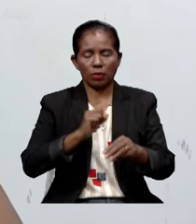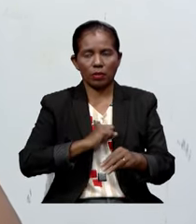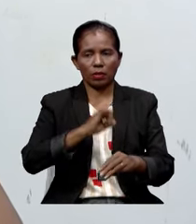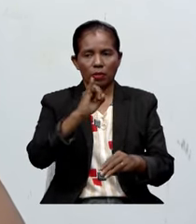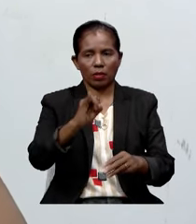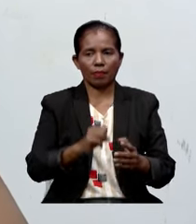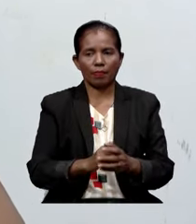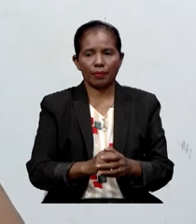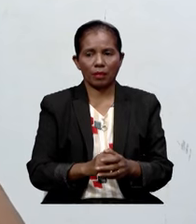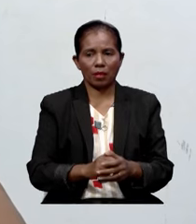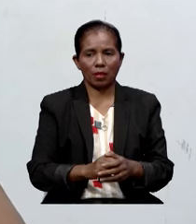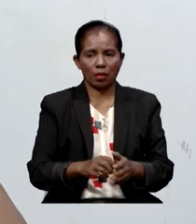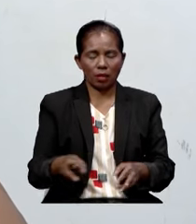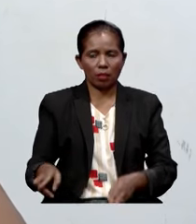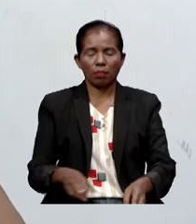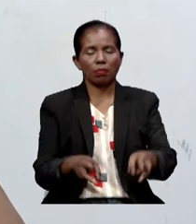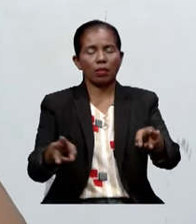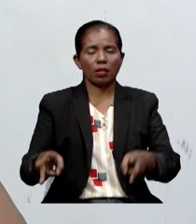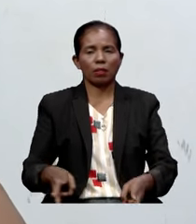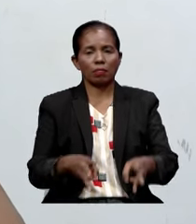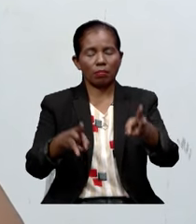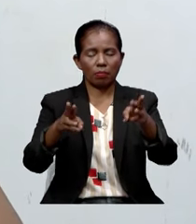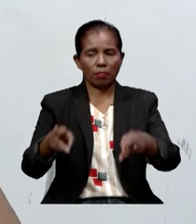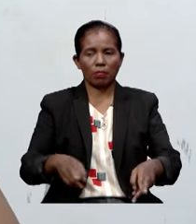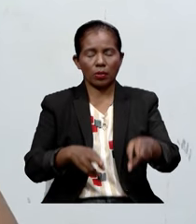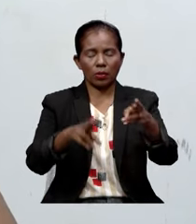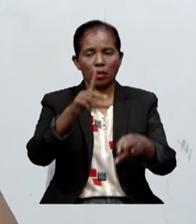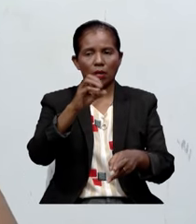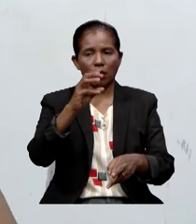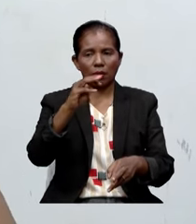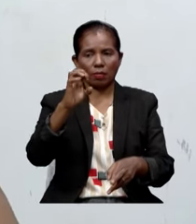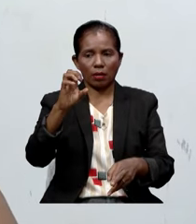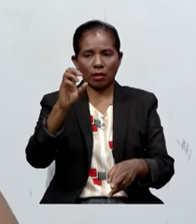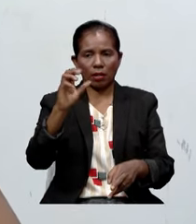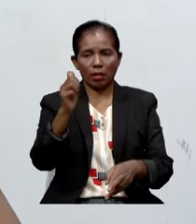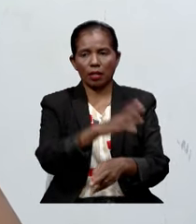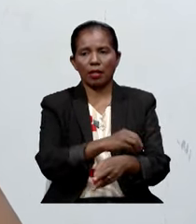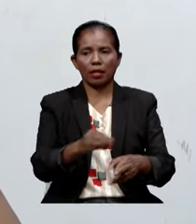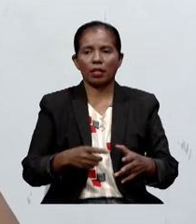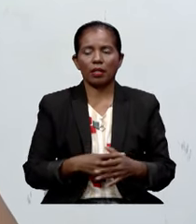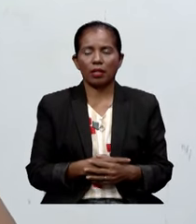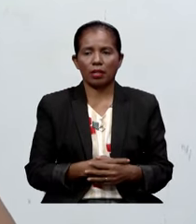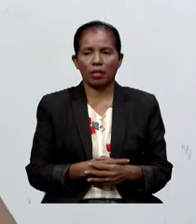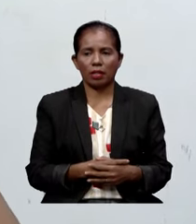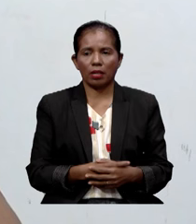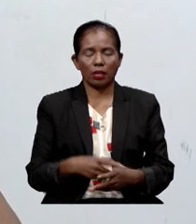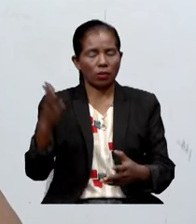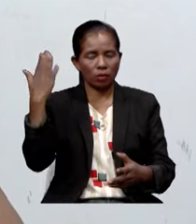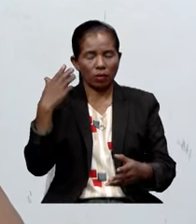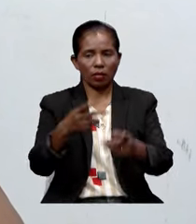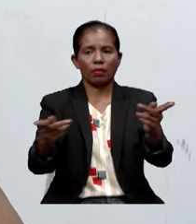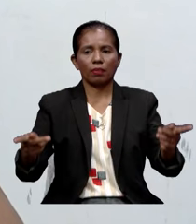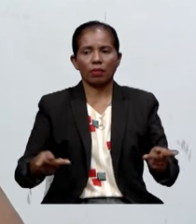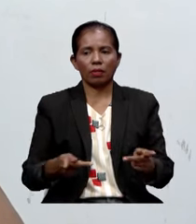mokola lomia ia mota lomia ne uluk ita kala se ita nia ita se kala se inoje tempo ita se mungkin se kikon kikon mas uluk ni fatin ban fatin